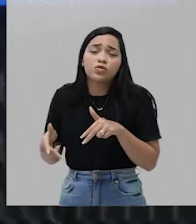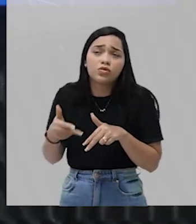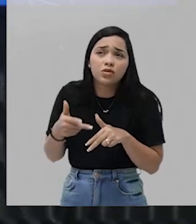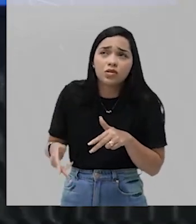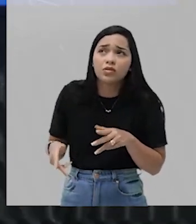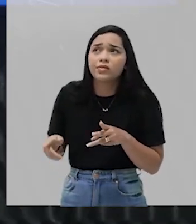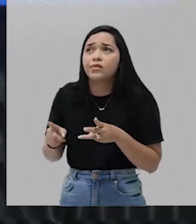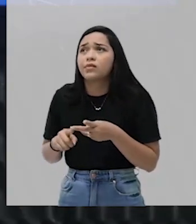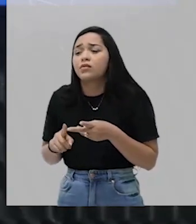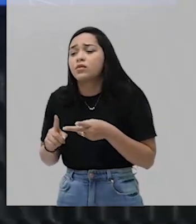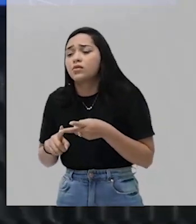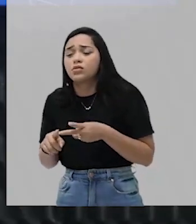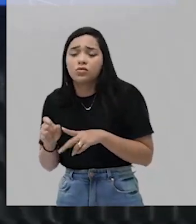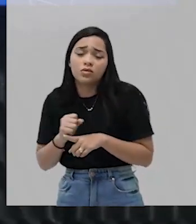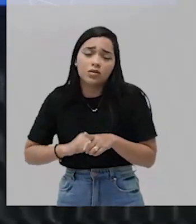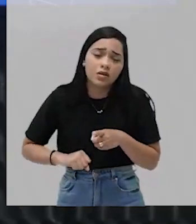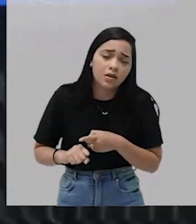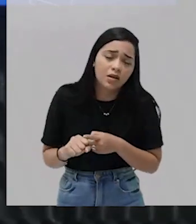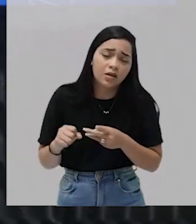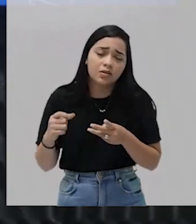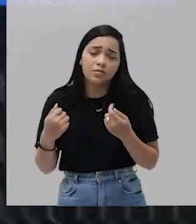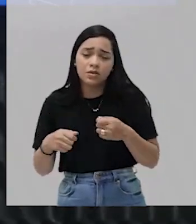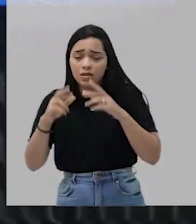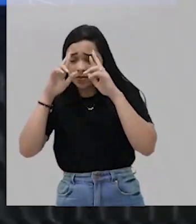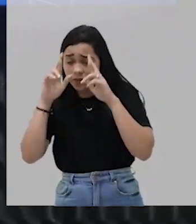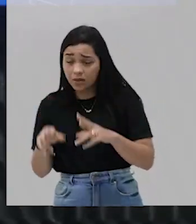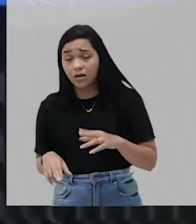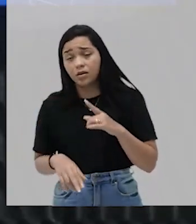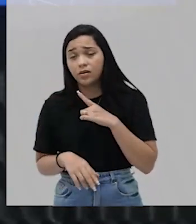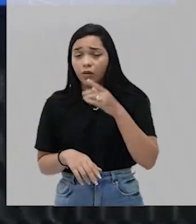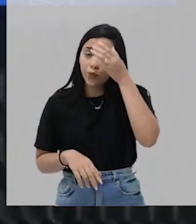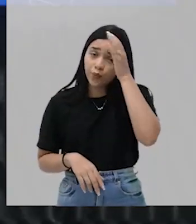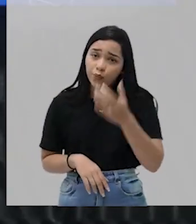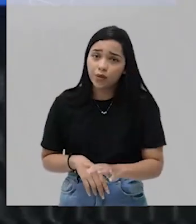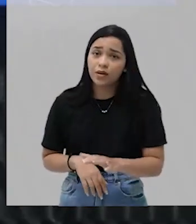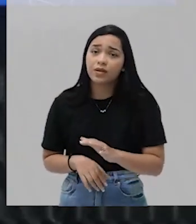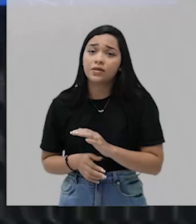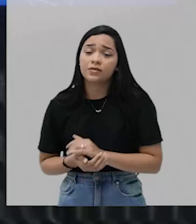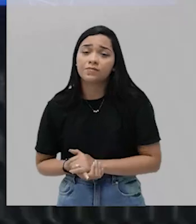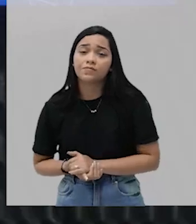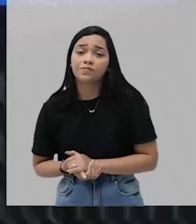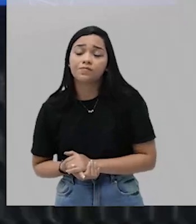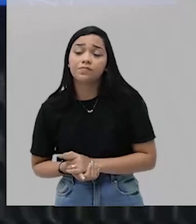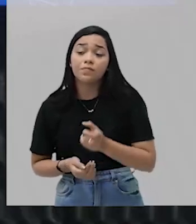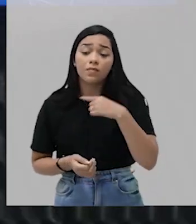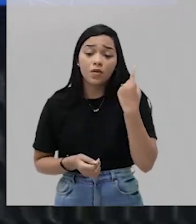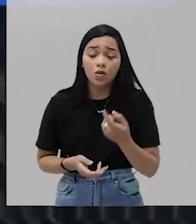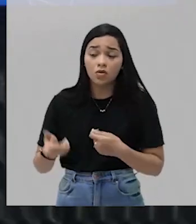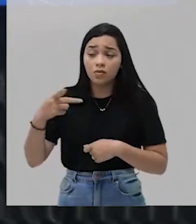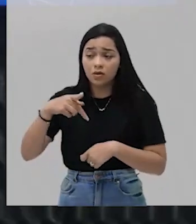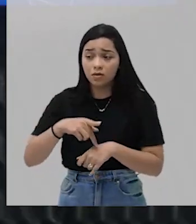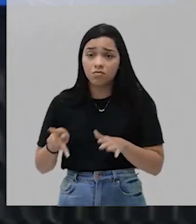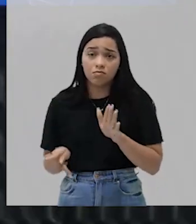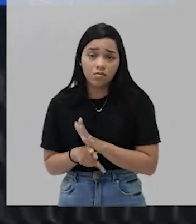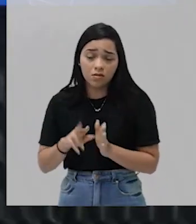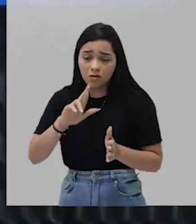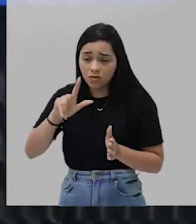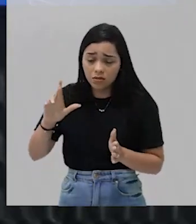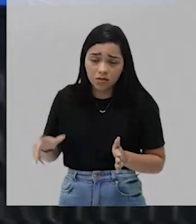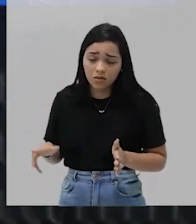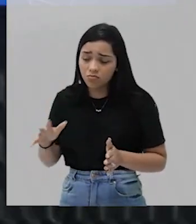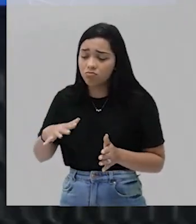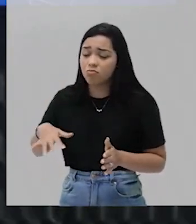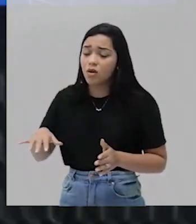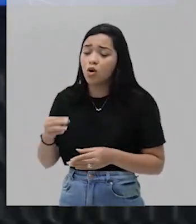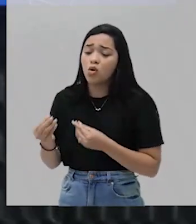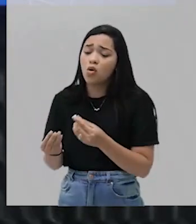que respeitar as diversidades sociais, eu tenho que respeitar as diversidades culturais. Nós somos um país da diversidade. Como